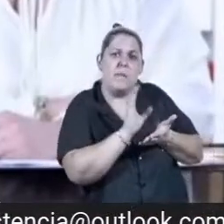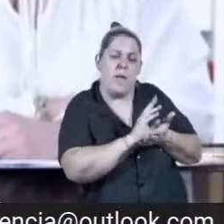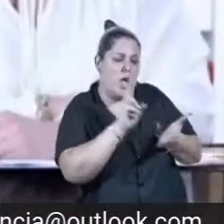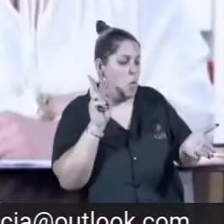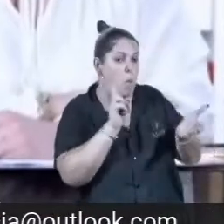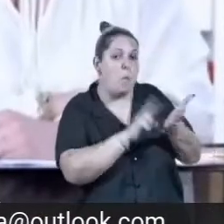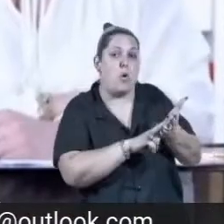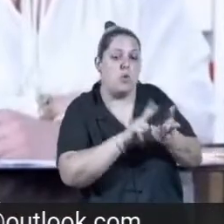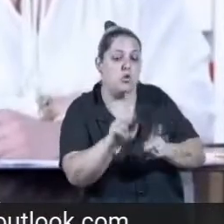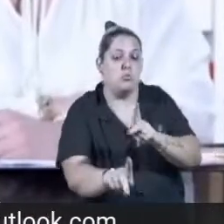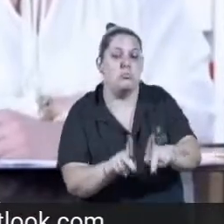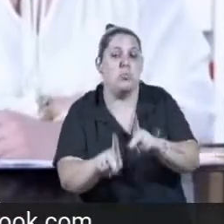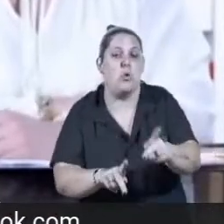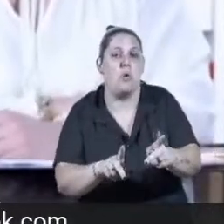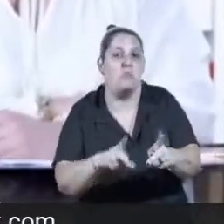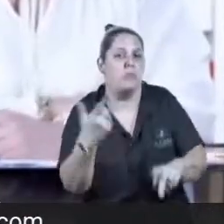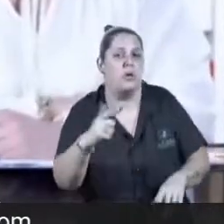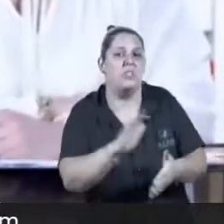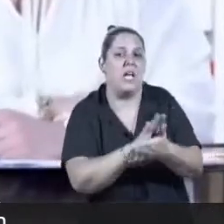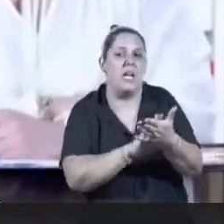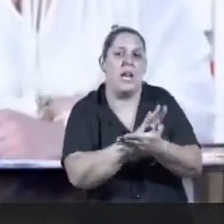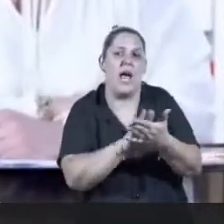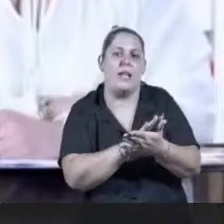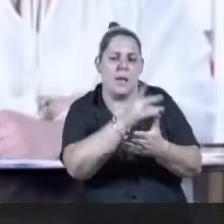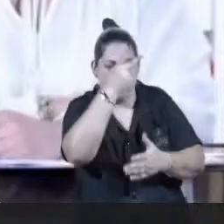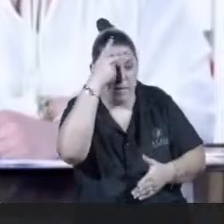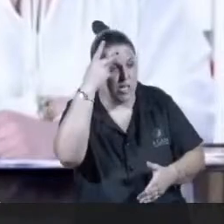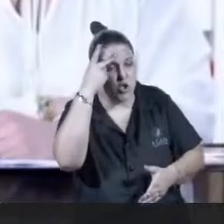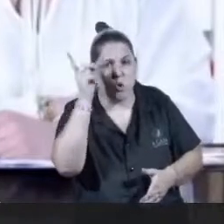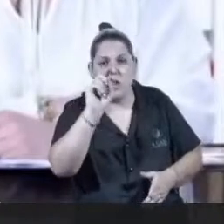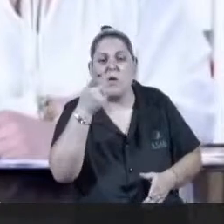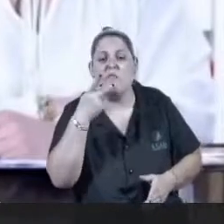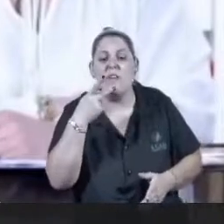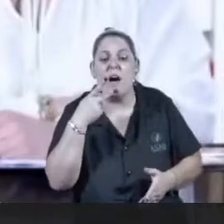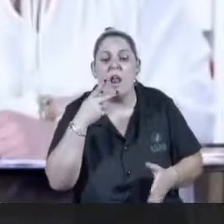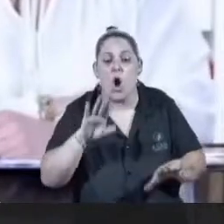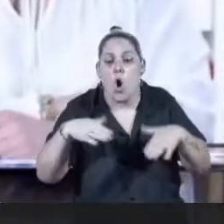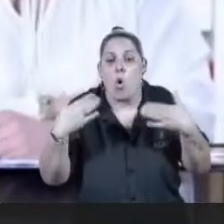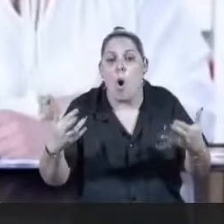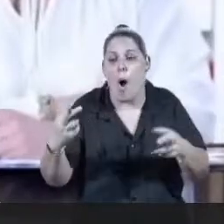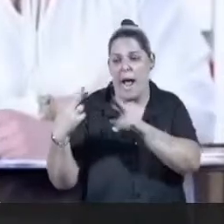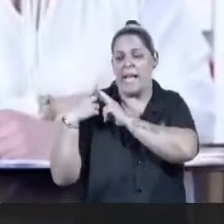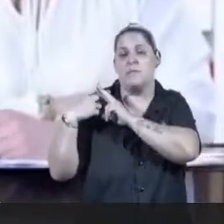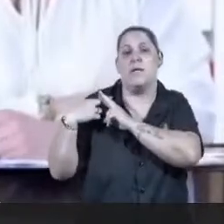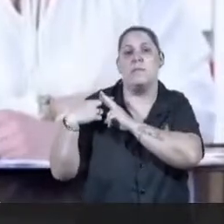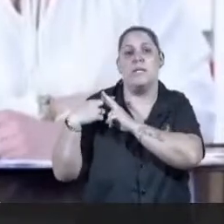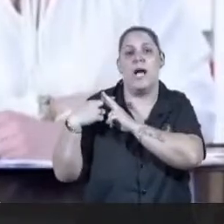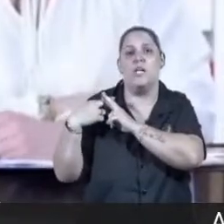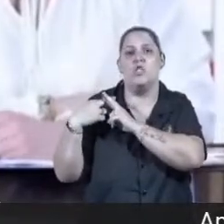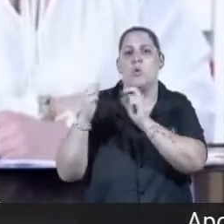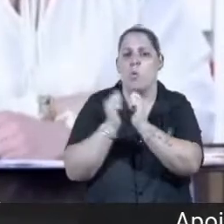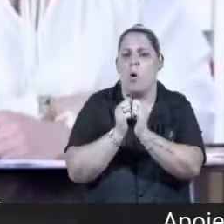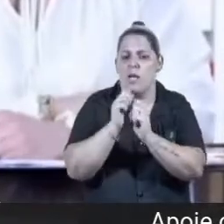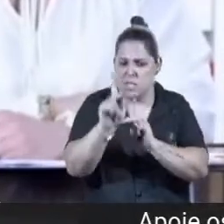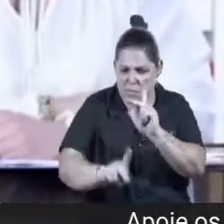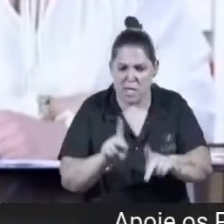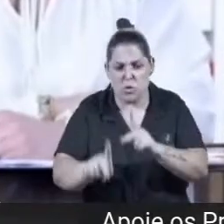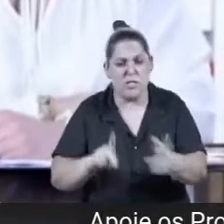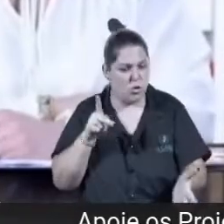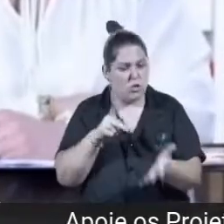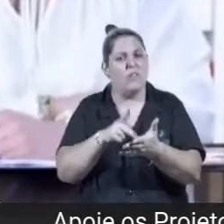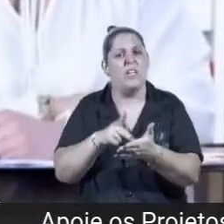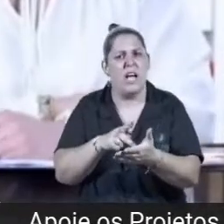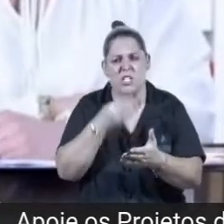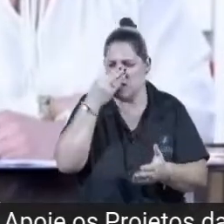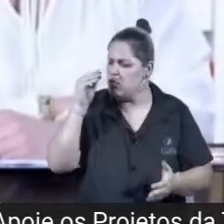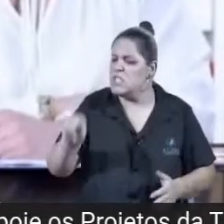o povo. As pessoas não dizem qual é o compromisso que têm com aqueles que estão deserdados, com aqueles que estão